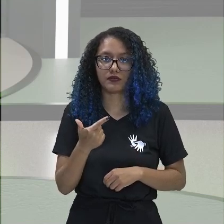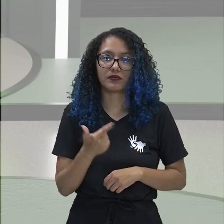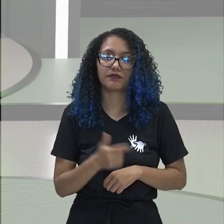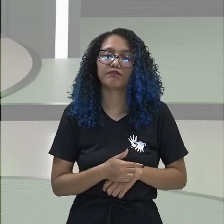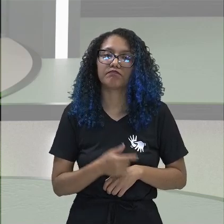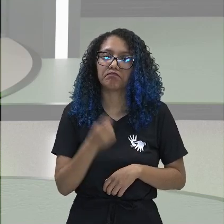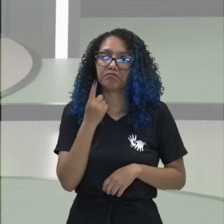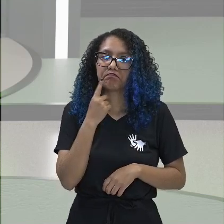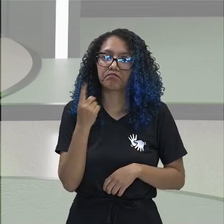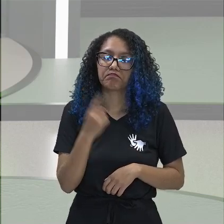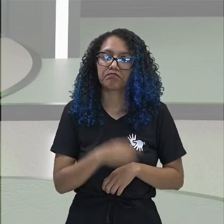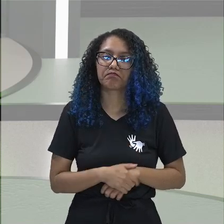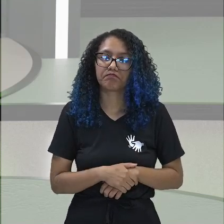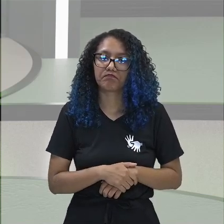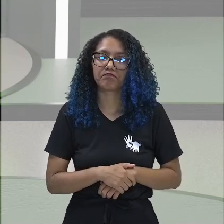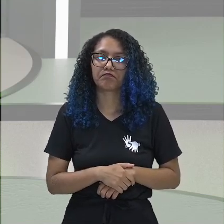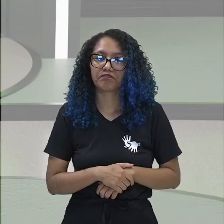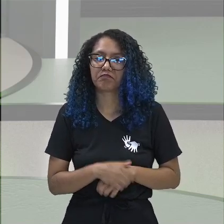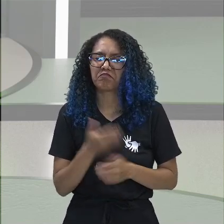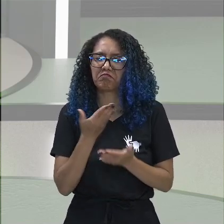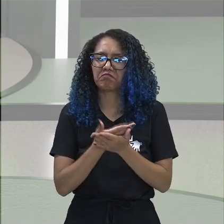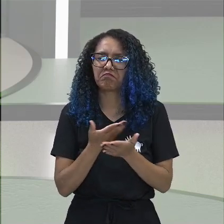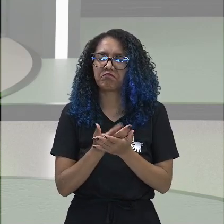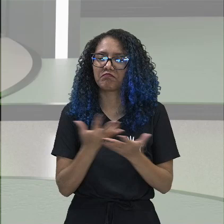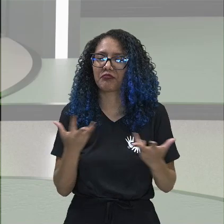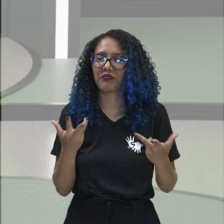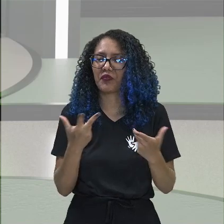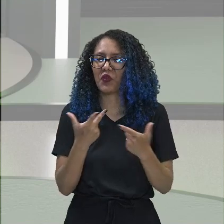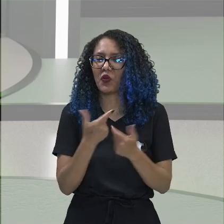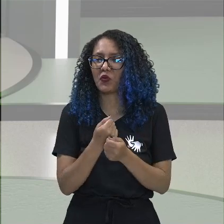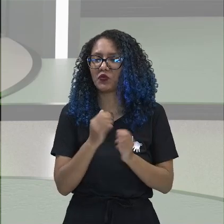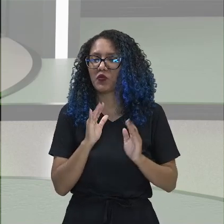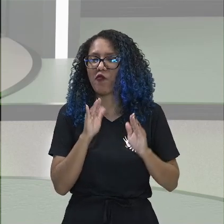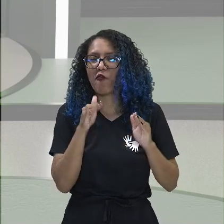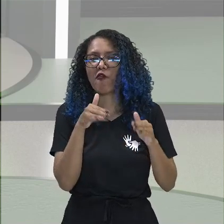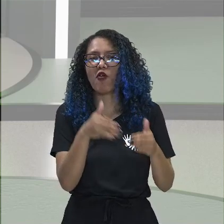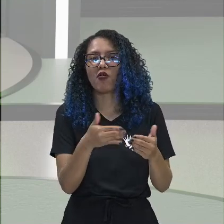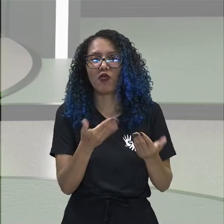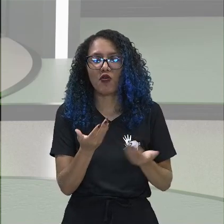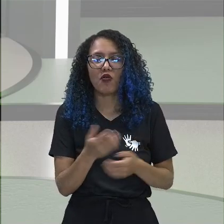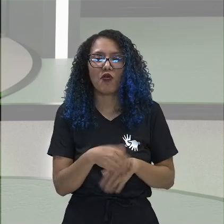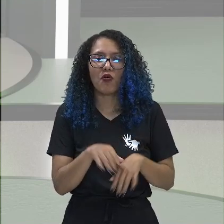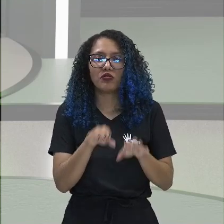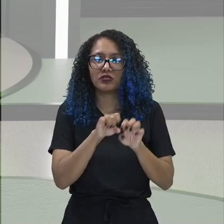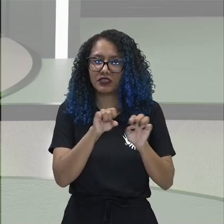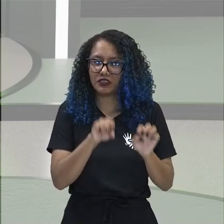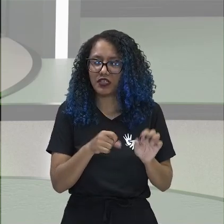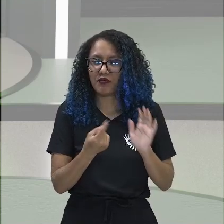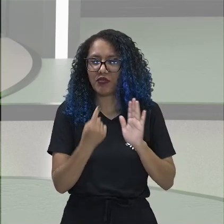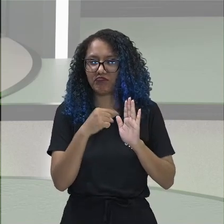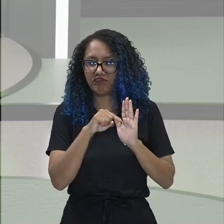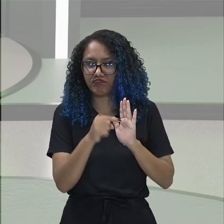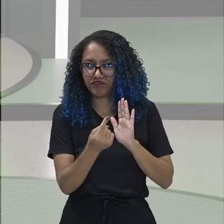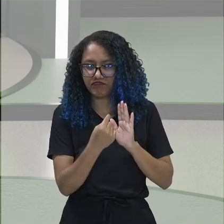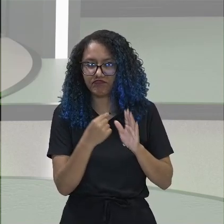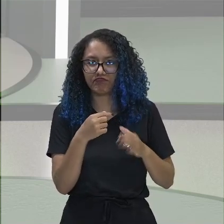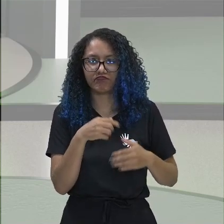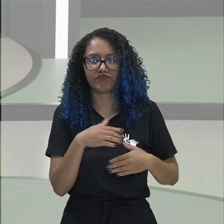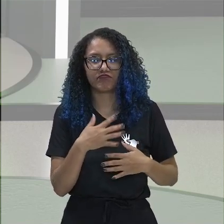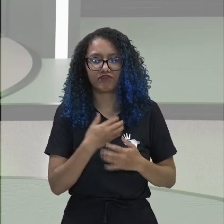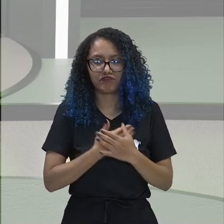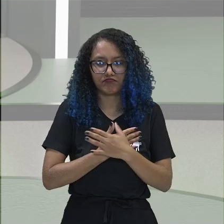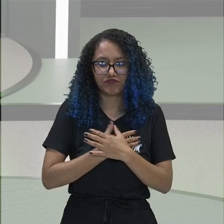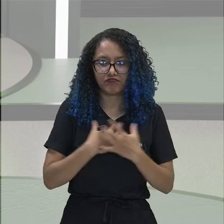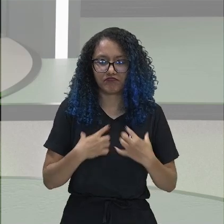que nós fizemos aí por dentro dos pulmões, dos alvéolos, e agora aqui pelas hemácias, né, pelos